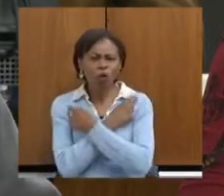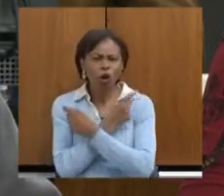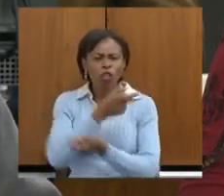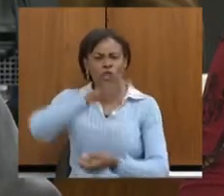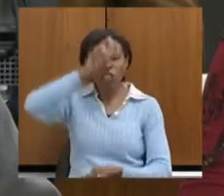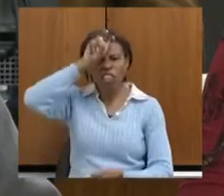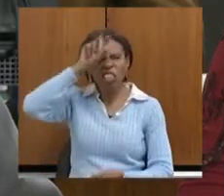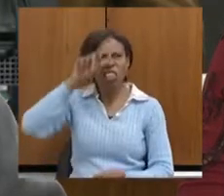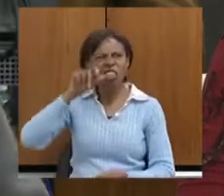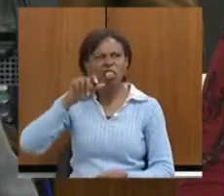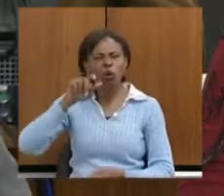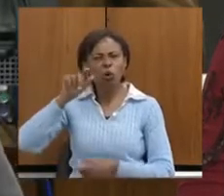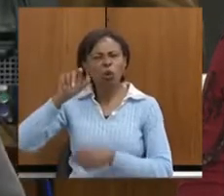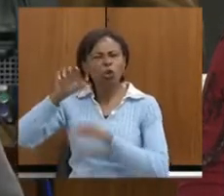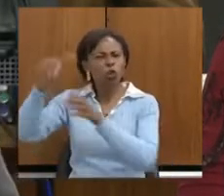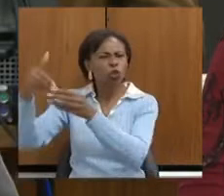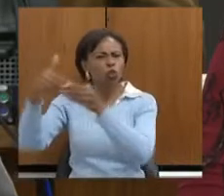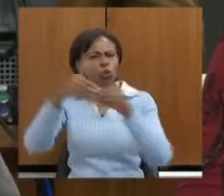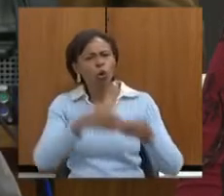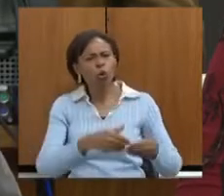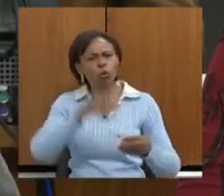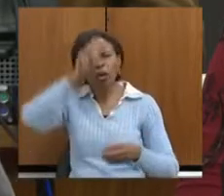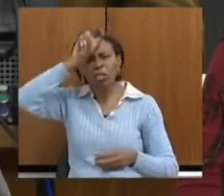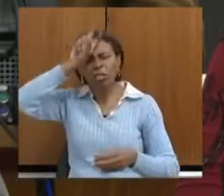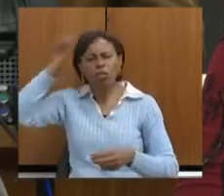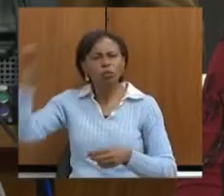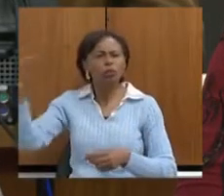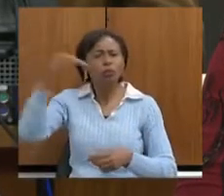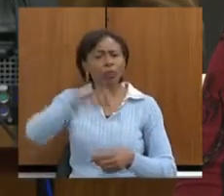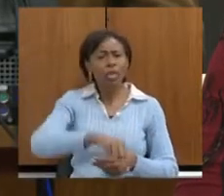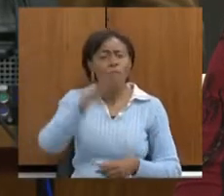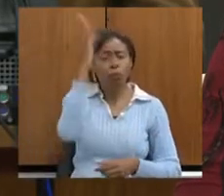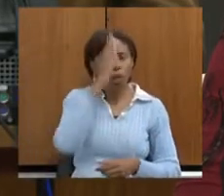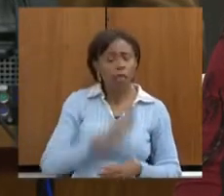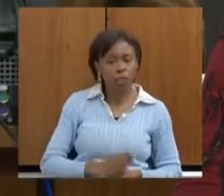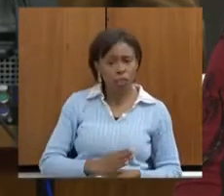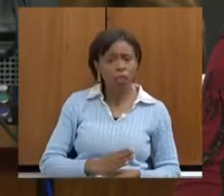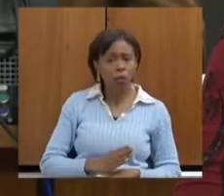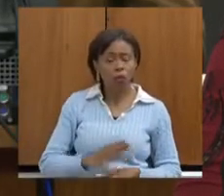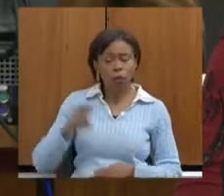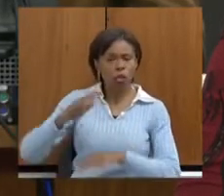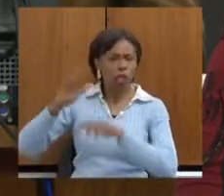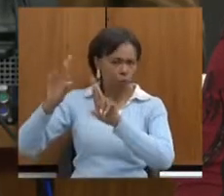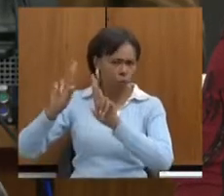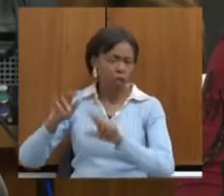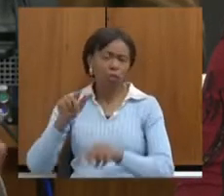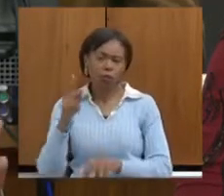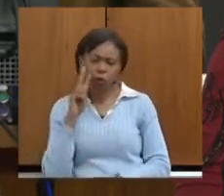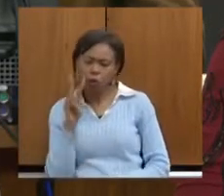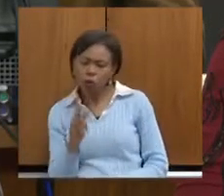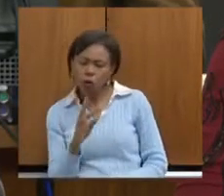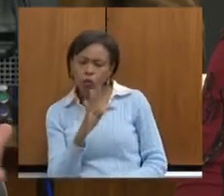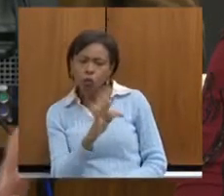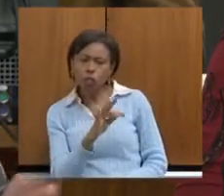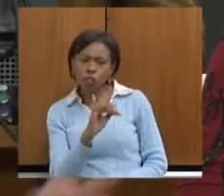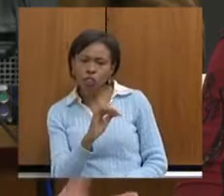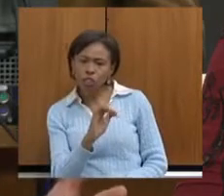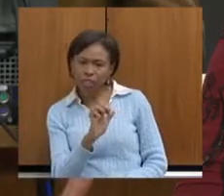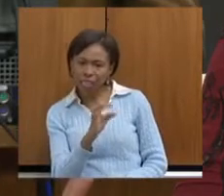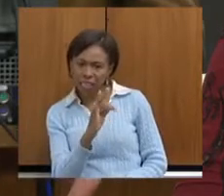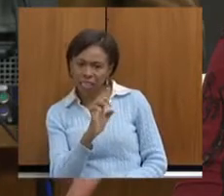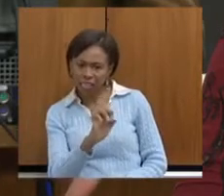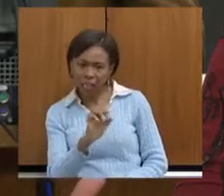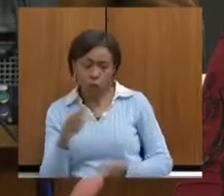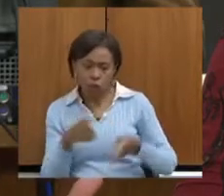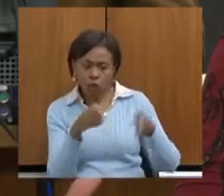pessoal trouxe aqui no começou aquela começou a faltou água pessoal trouxe o pessoal do Egito que mexe com isso lá em